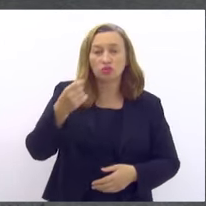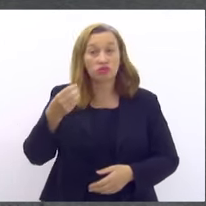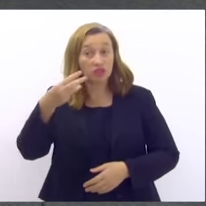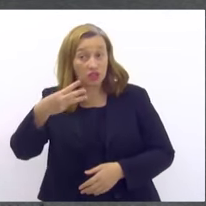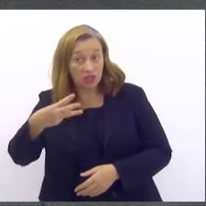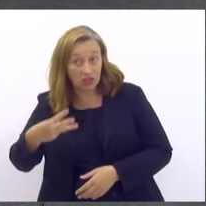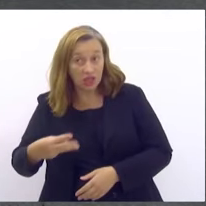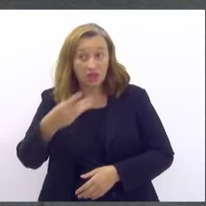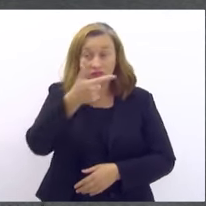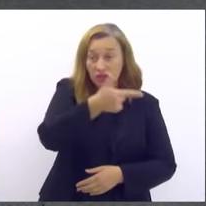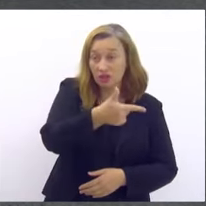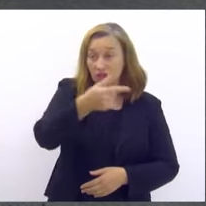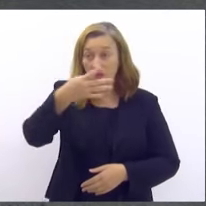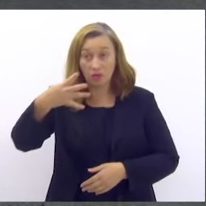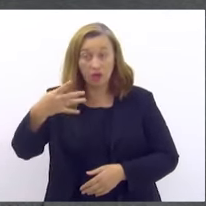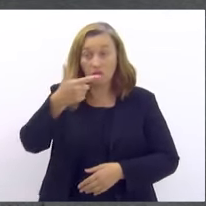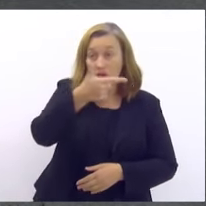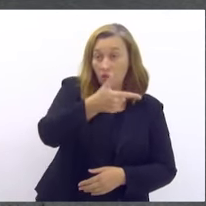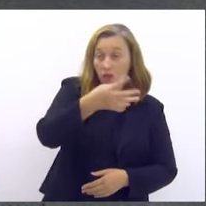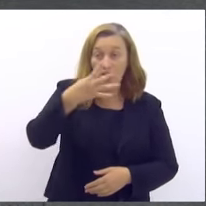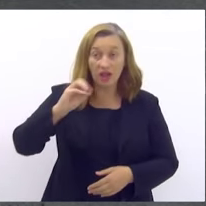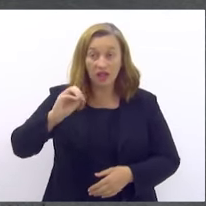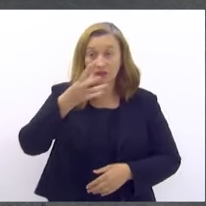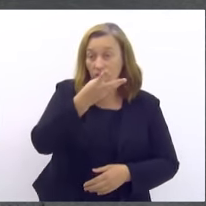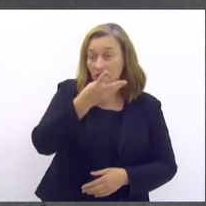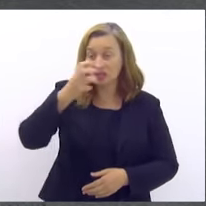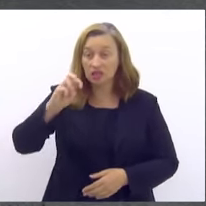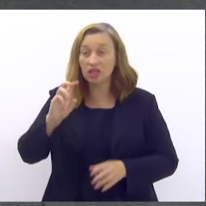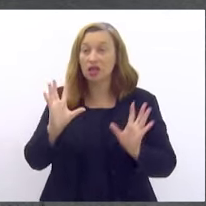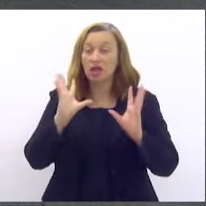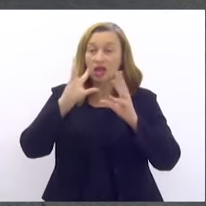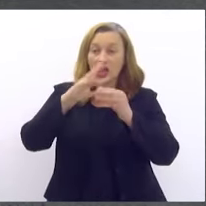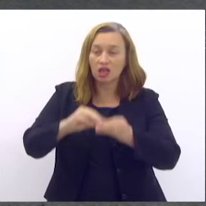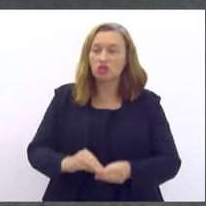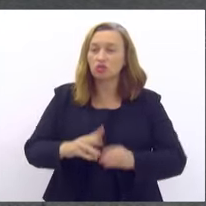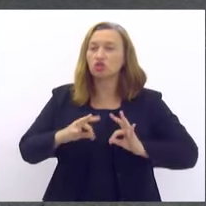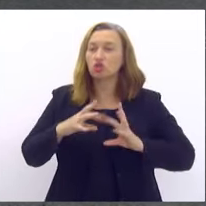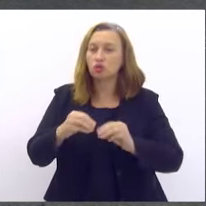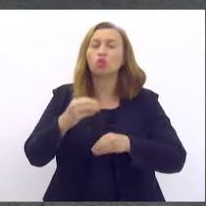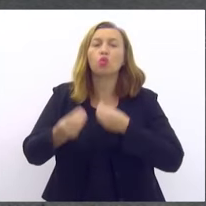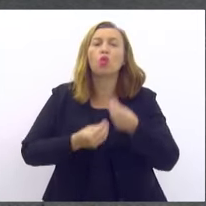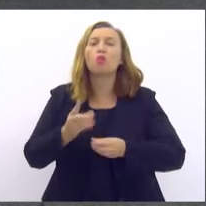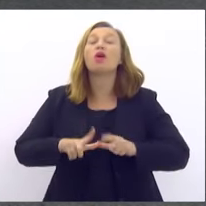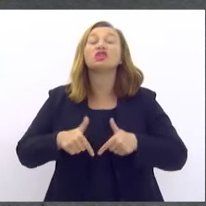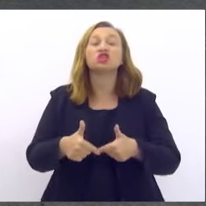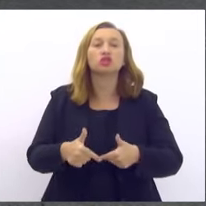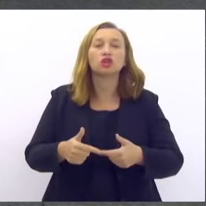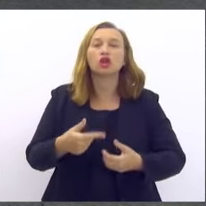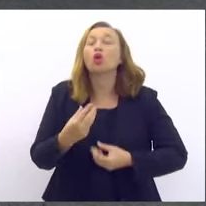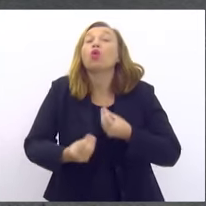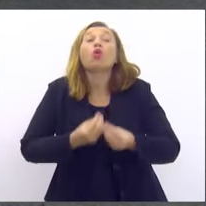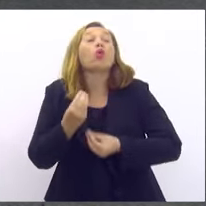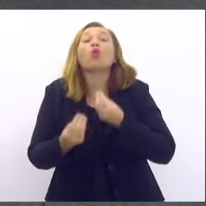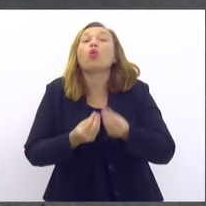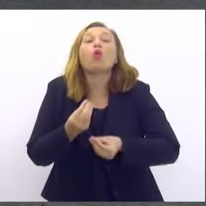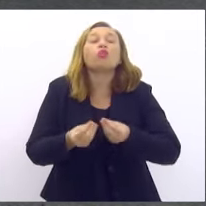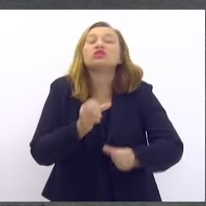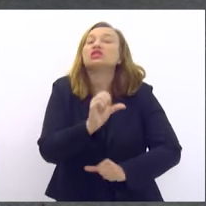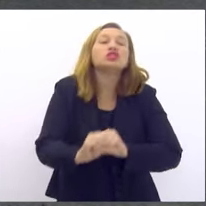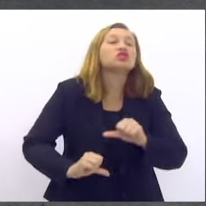2040 45 resumo da Ópera como segurar isso como como